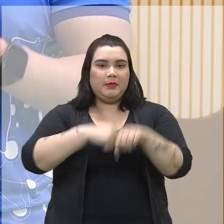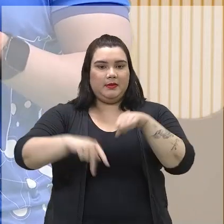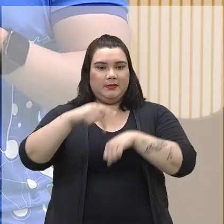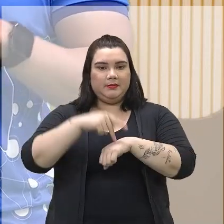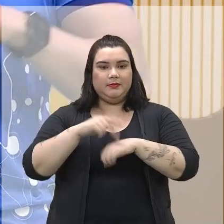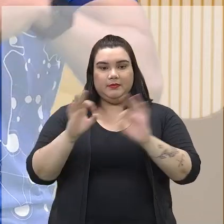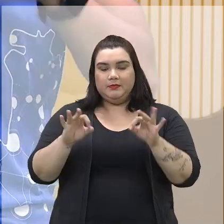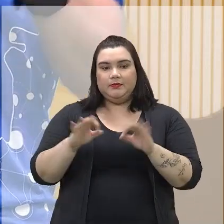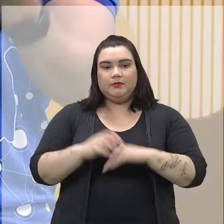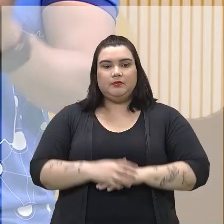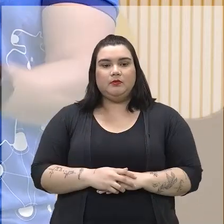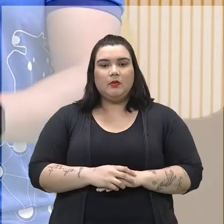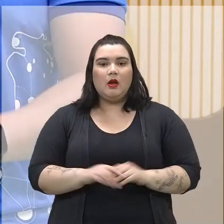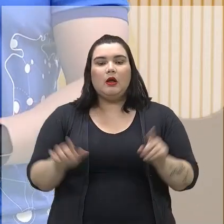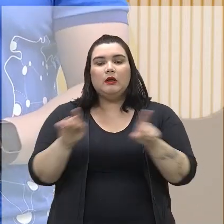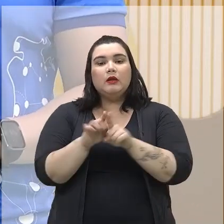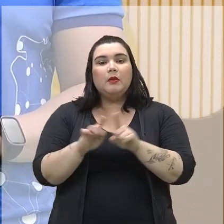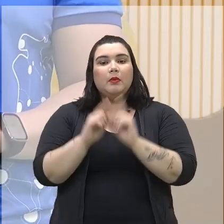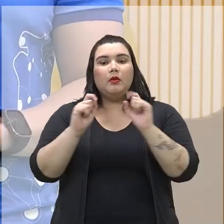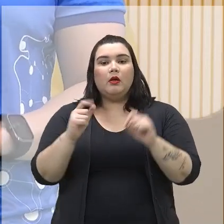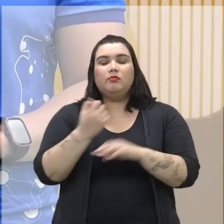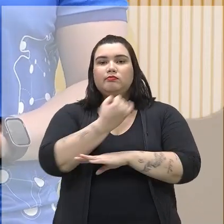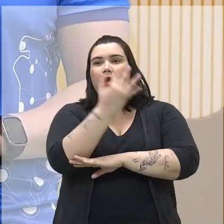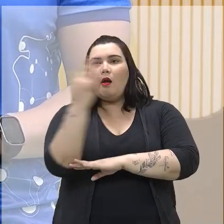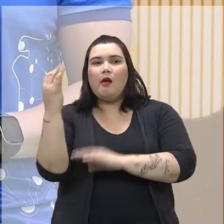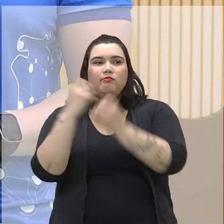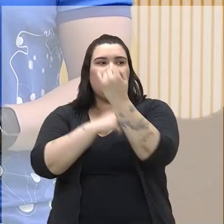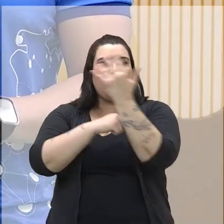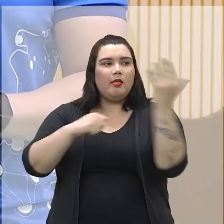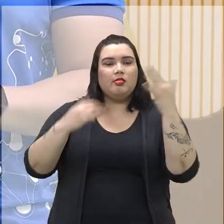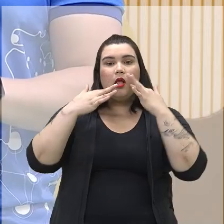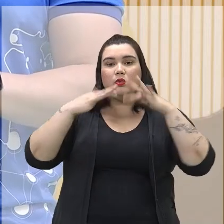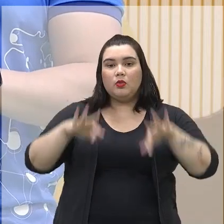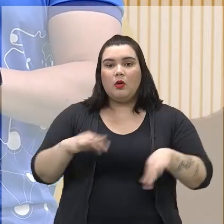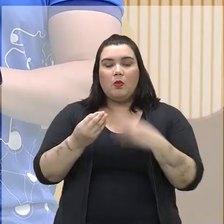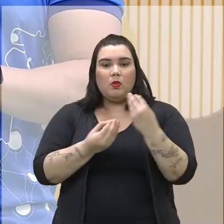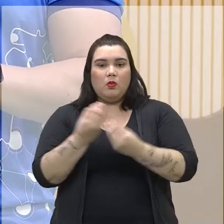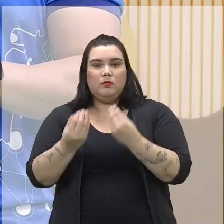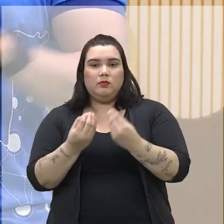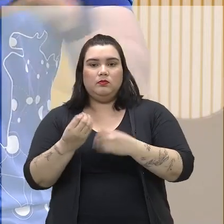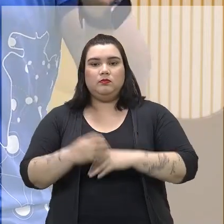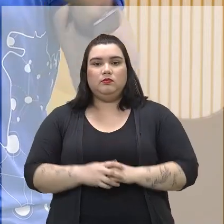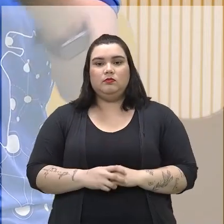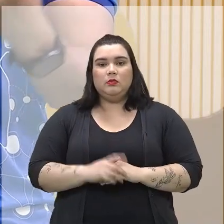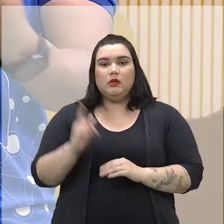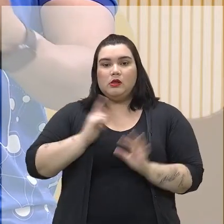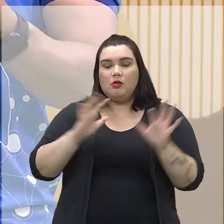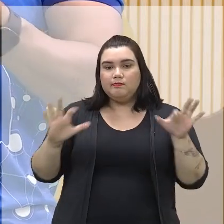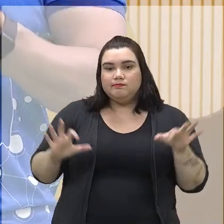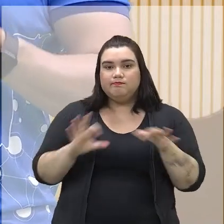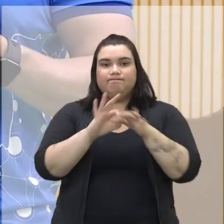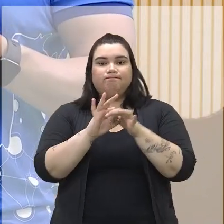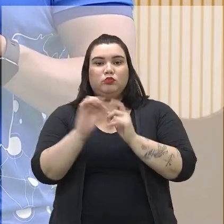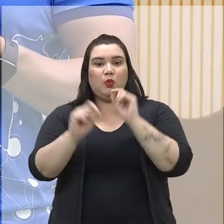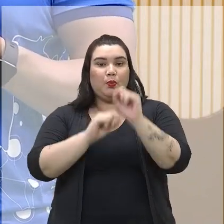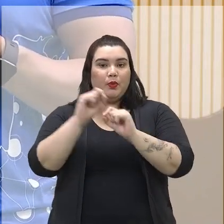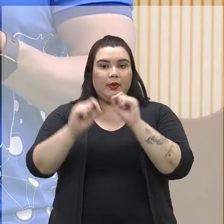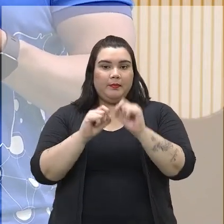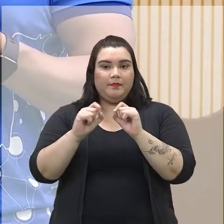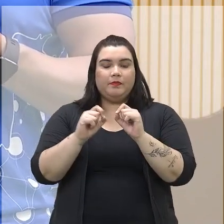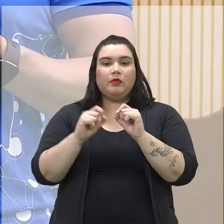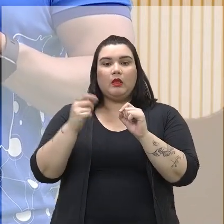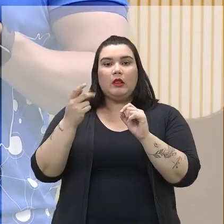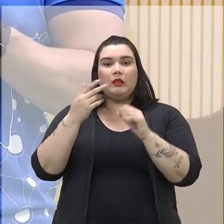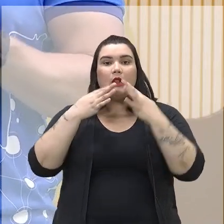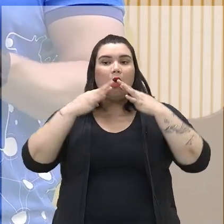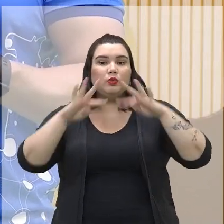país, certo? Outro ponto importante são as paisagens naturais. A gente integrou muito essa questão da